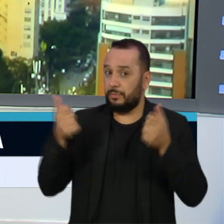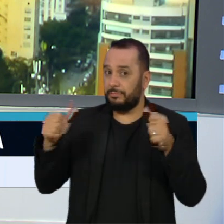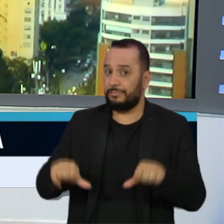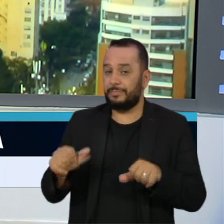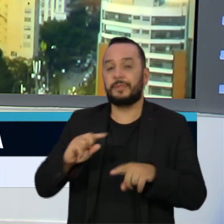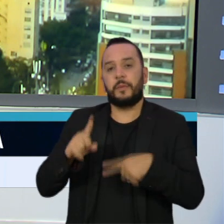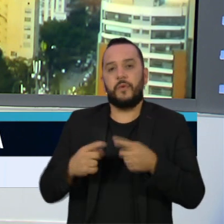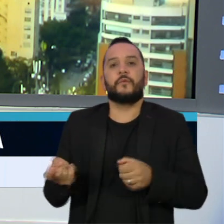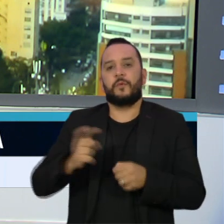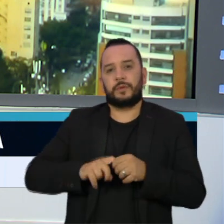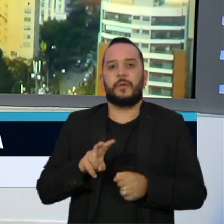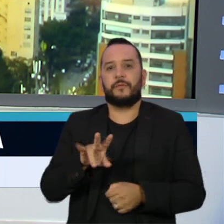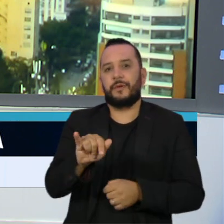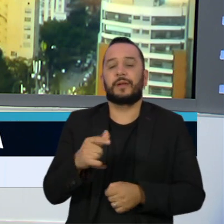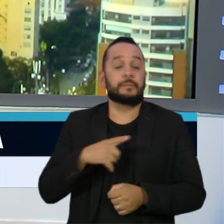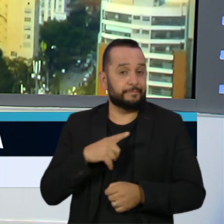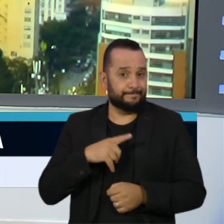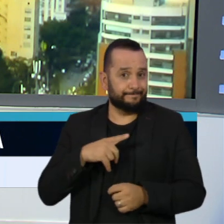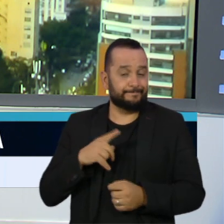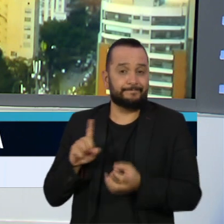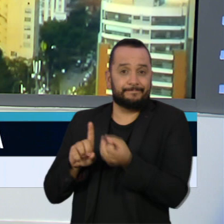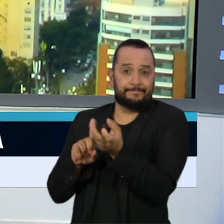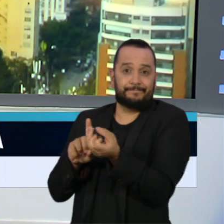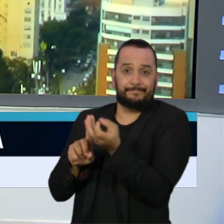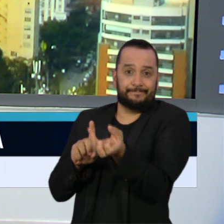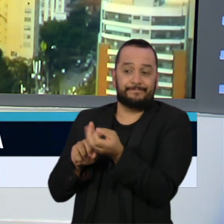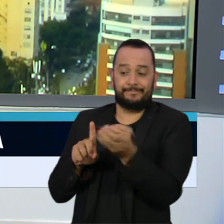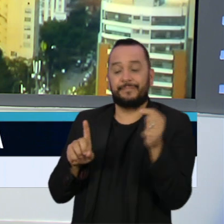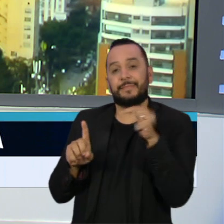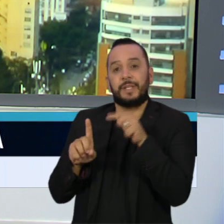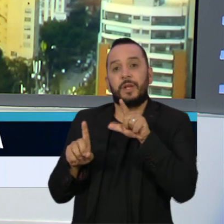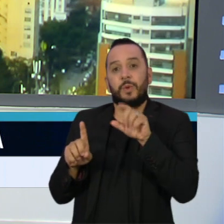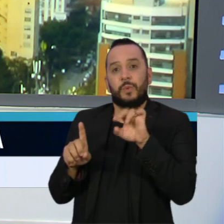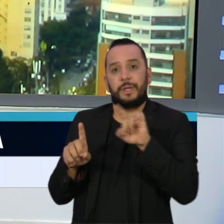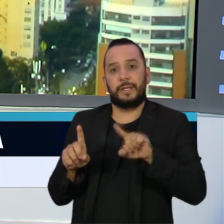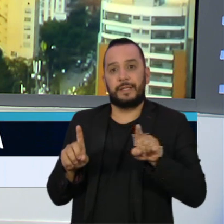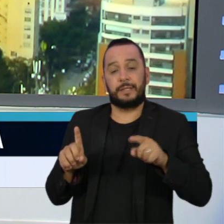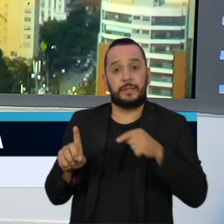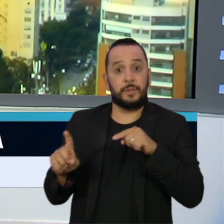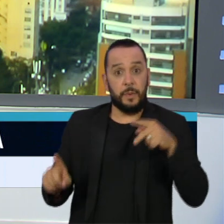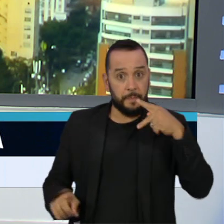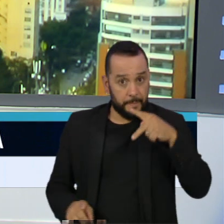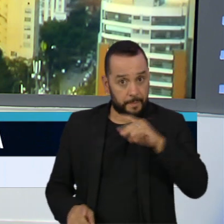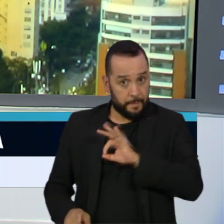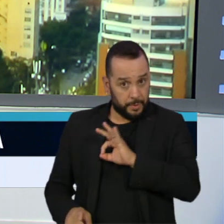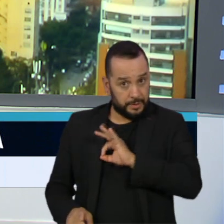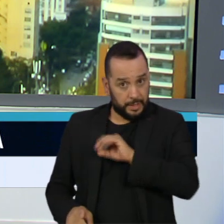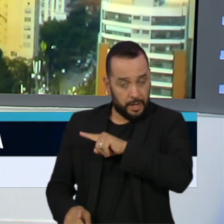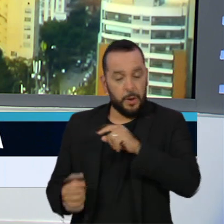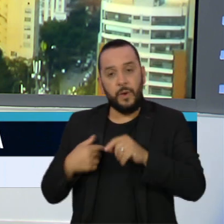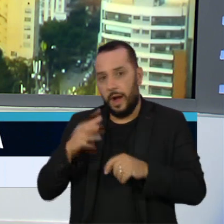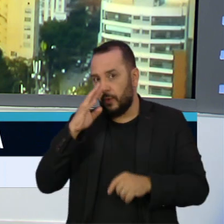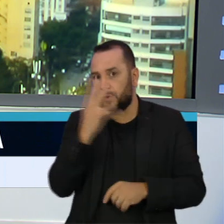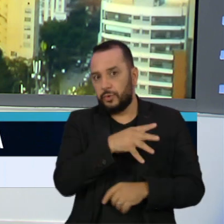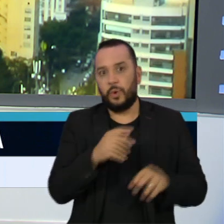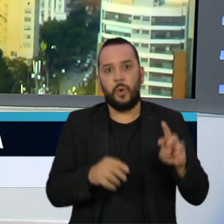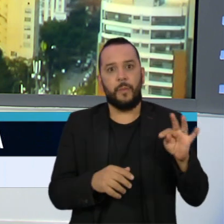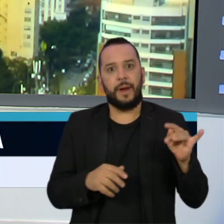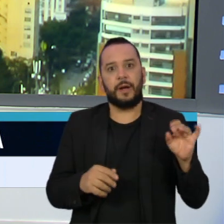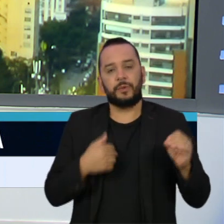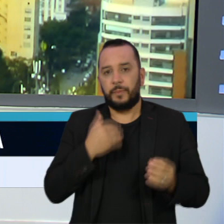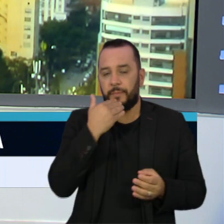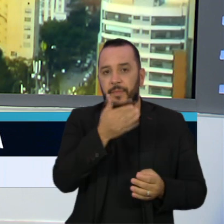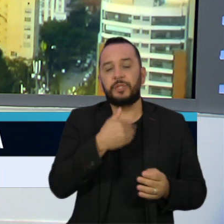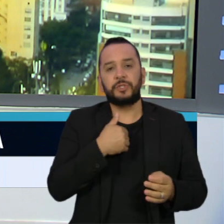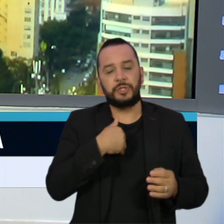voltar em alguns minutos no interrogatório de Luiz domingueti o policial militar acusou Roberto Dias de pedir propina de um